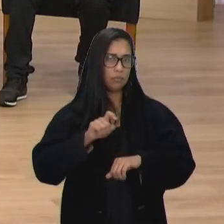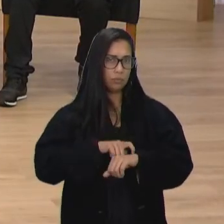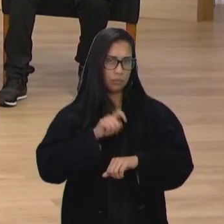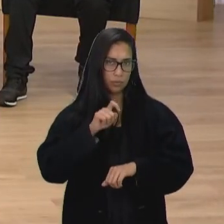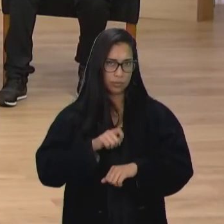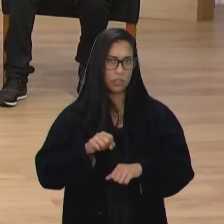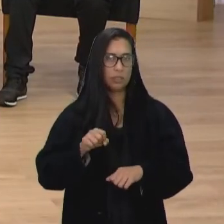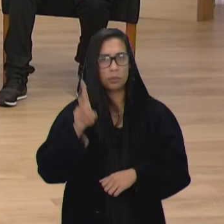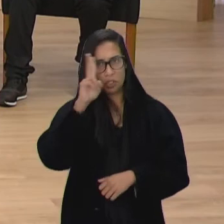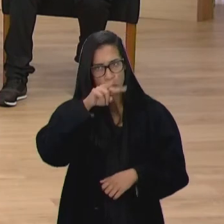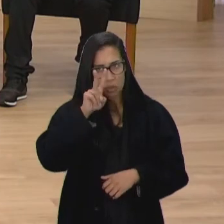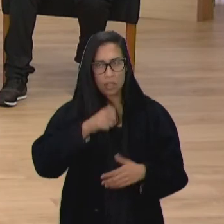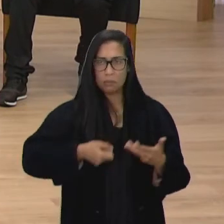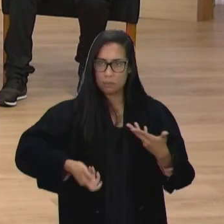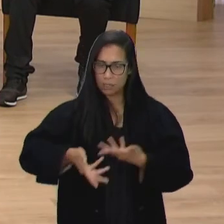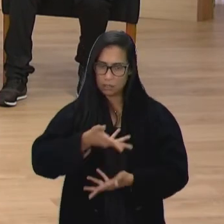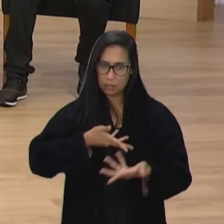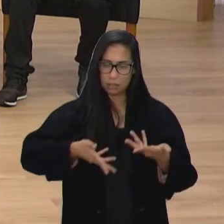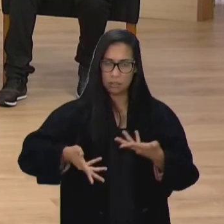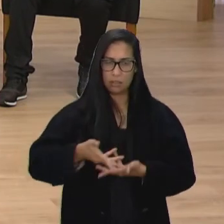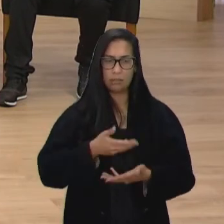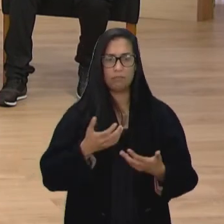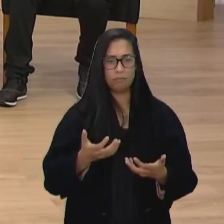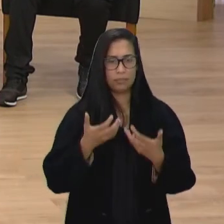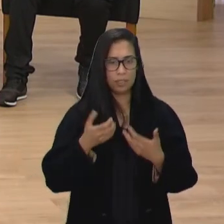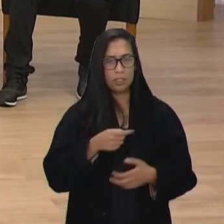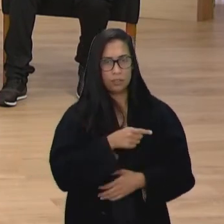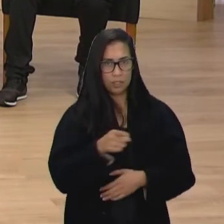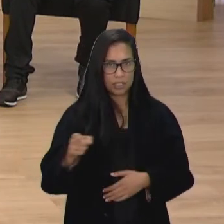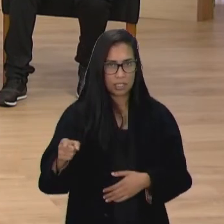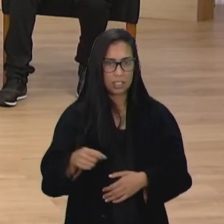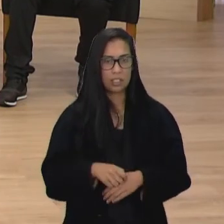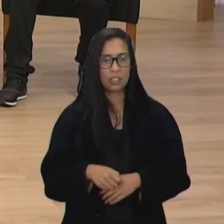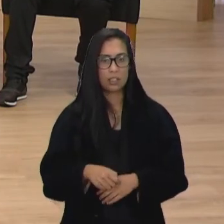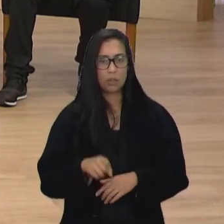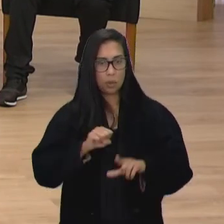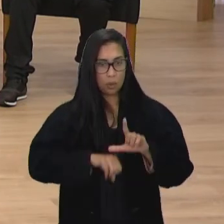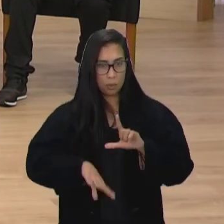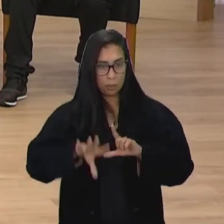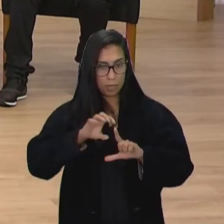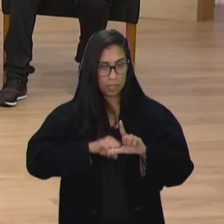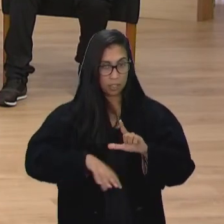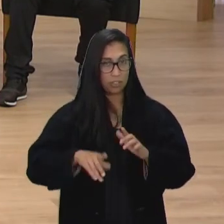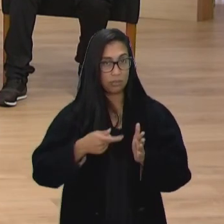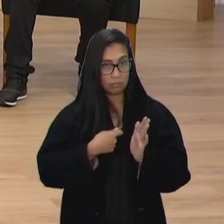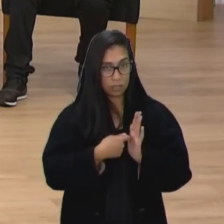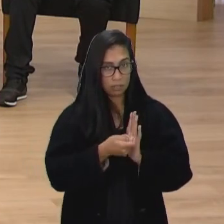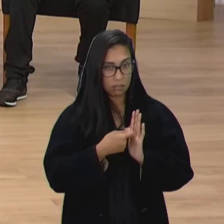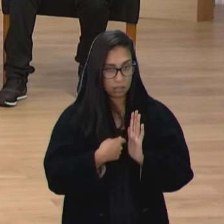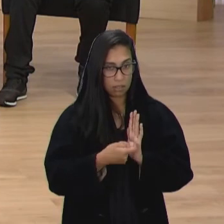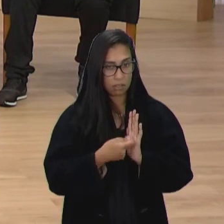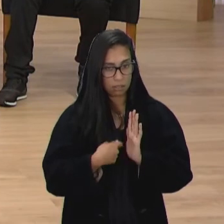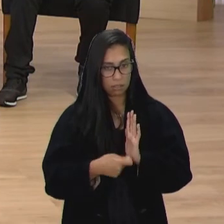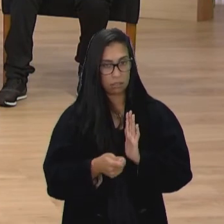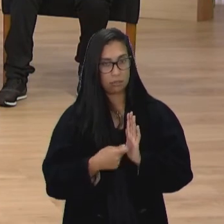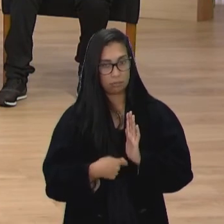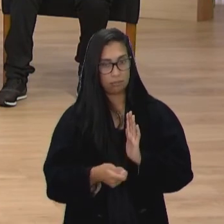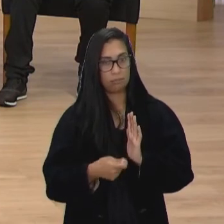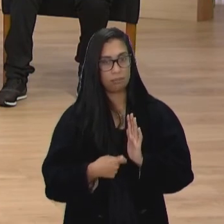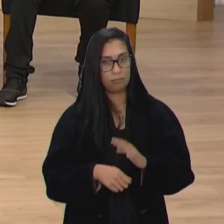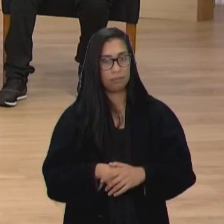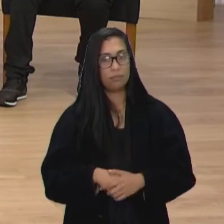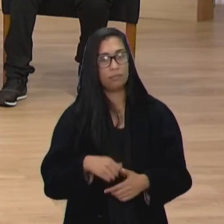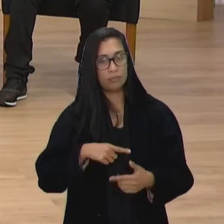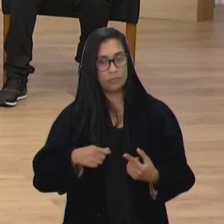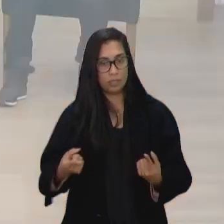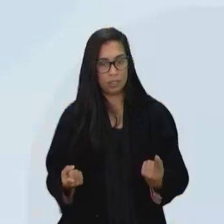essa história conosco. Inclusive, gostaria que vocês compartilhassem depois a história escrita, porque nós vamos enviar para os nossos parceiros